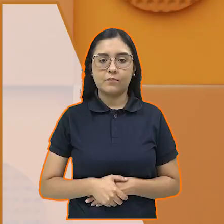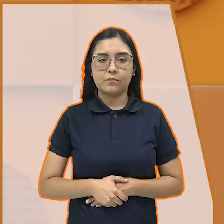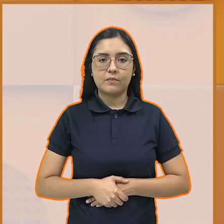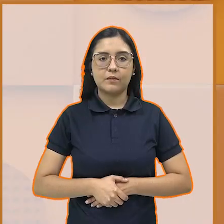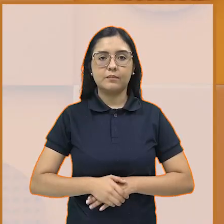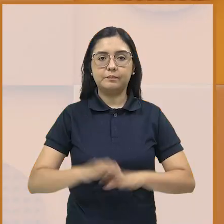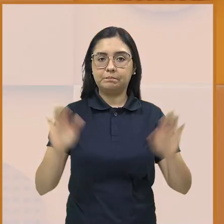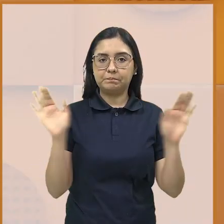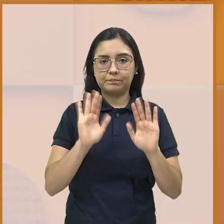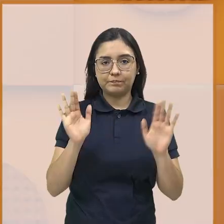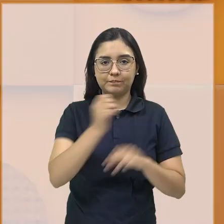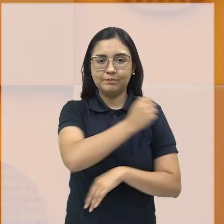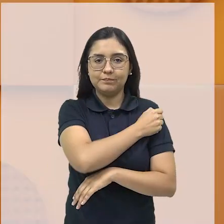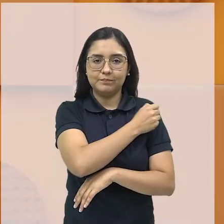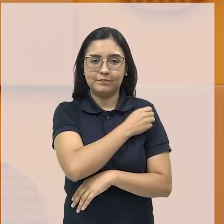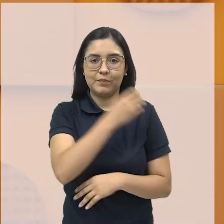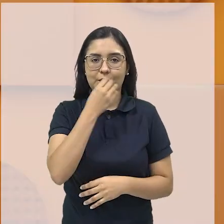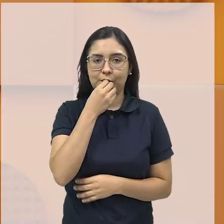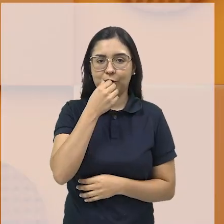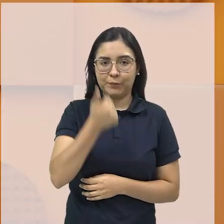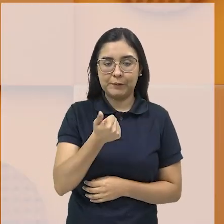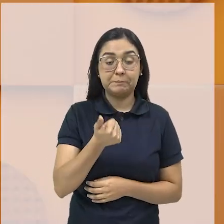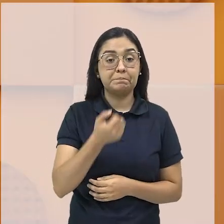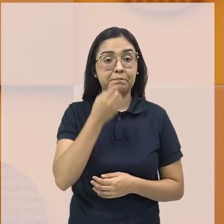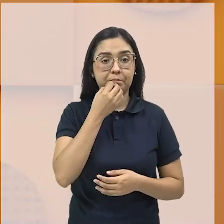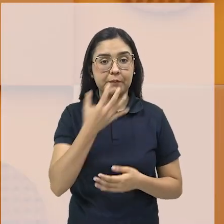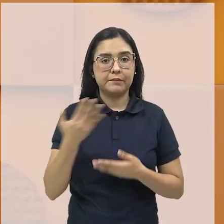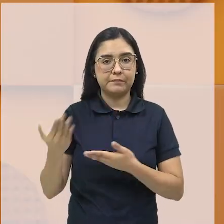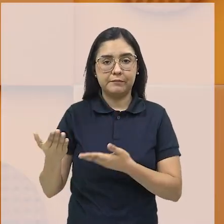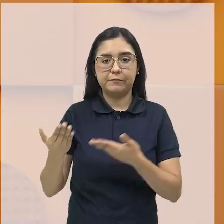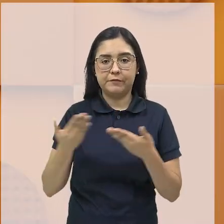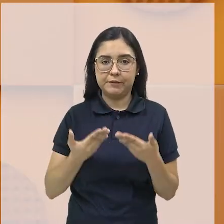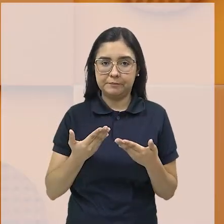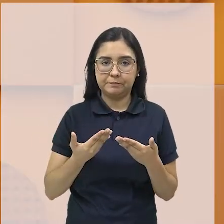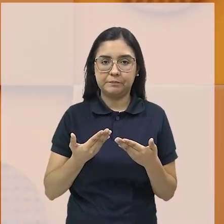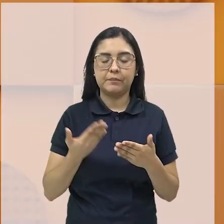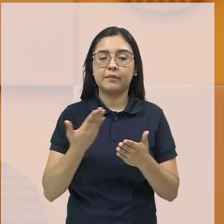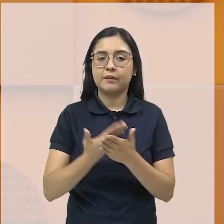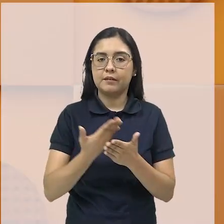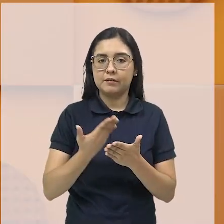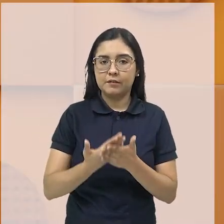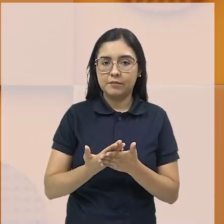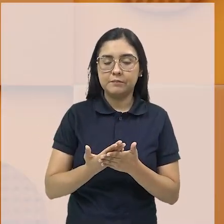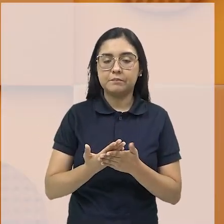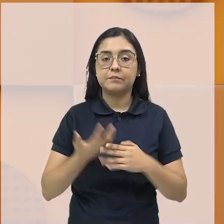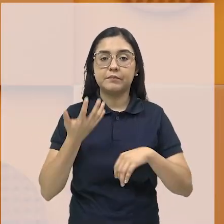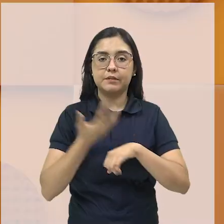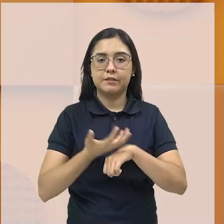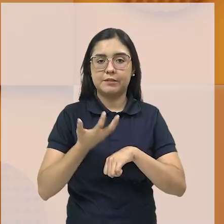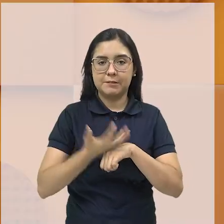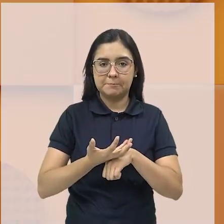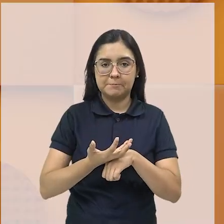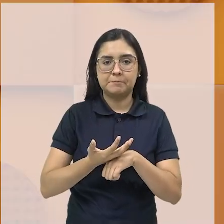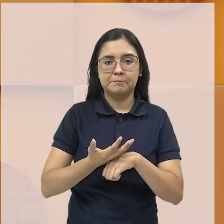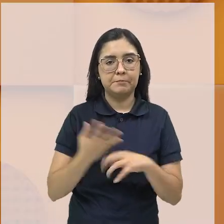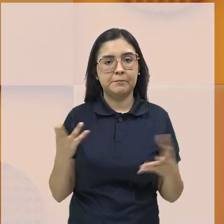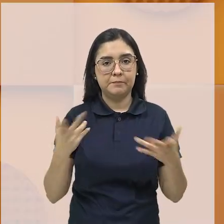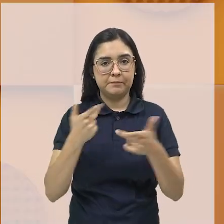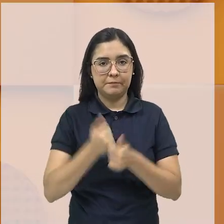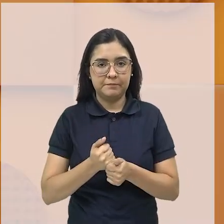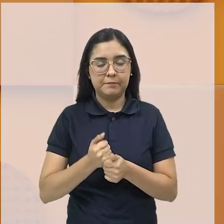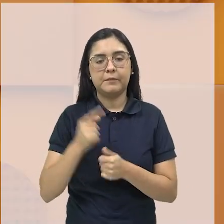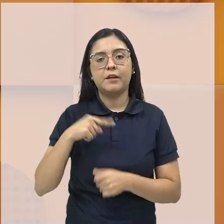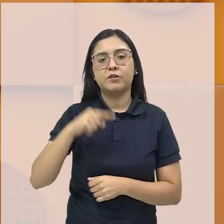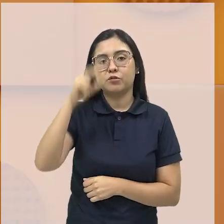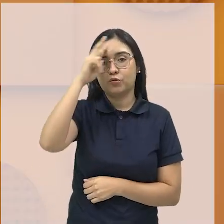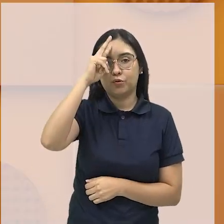Olá, aluno! Tudo bem com você? Seja bem-vindo a mais uma aula, né? Deste que é esse melhor componente de todos, a